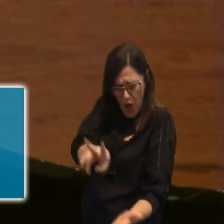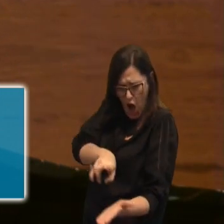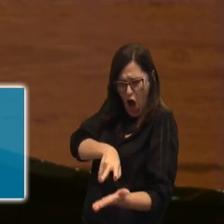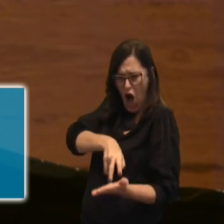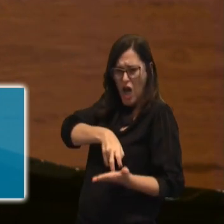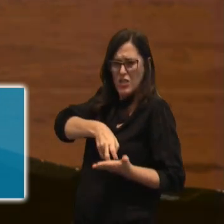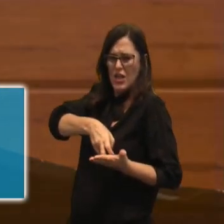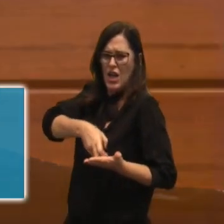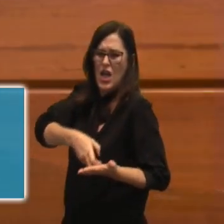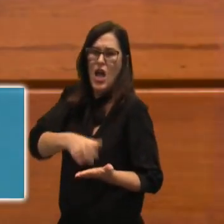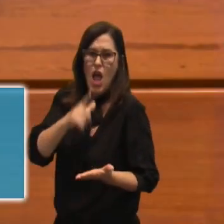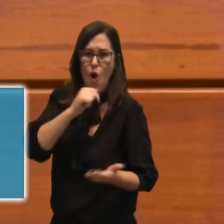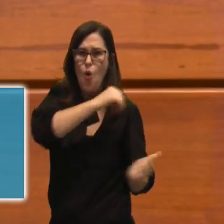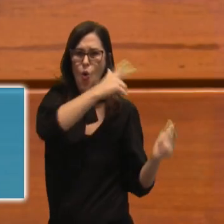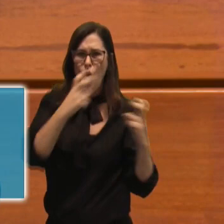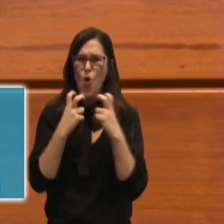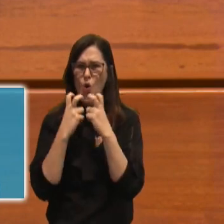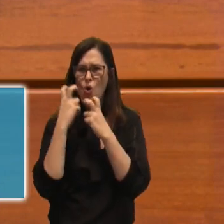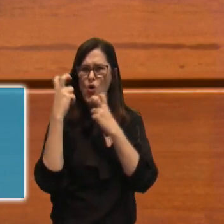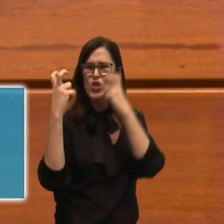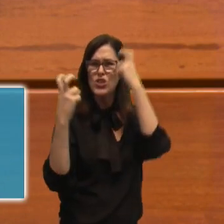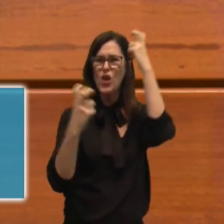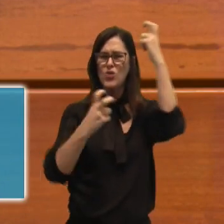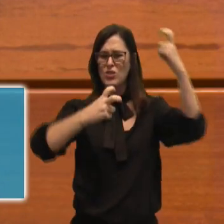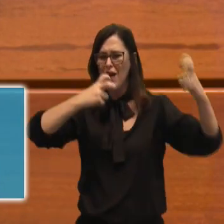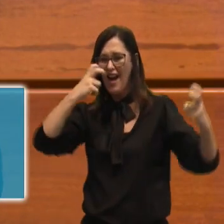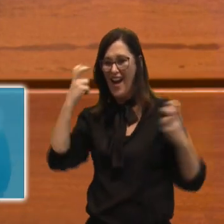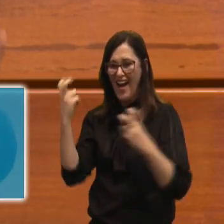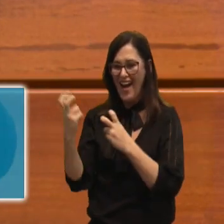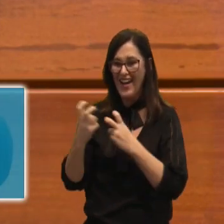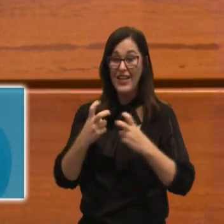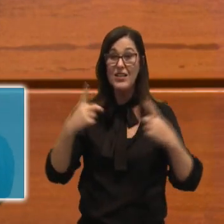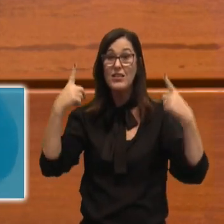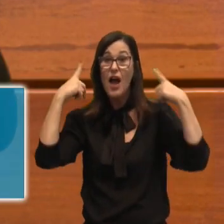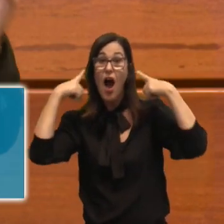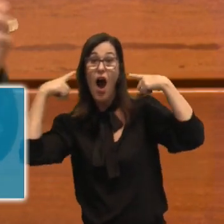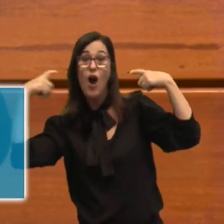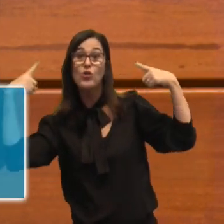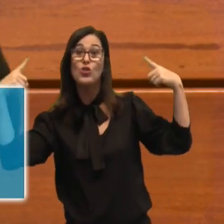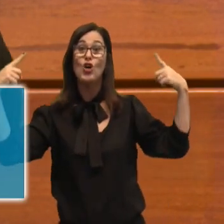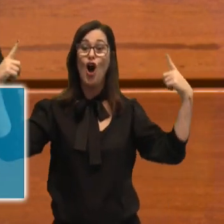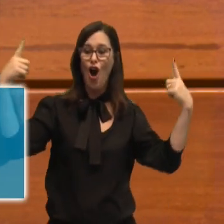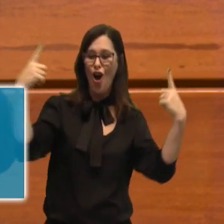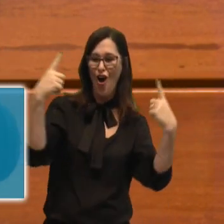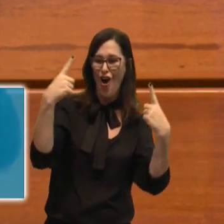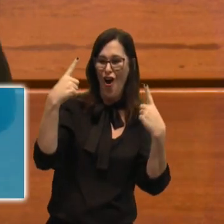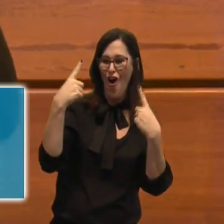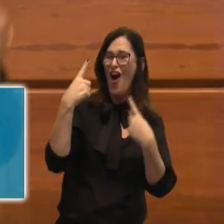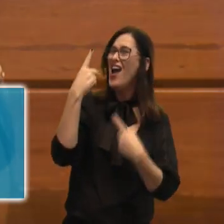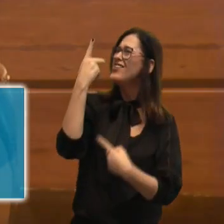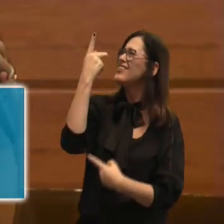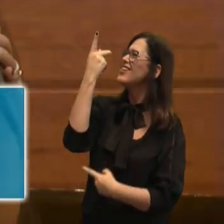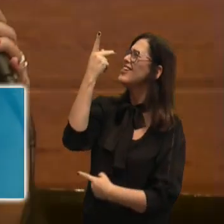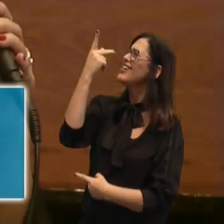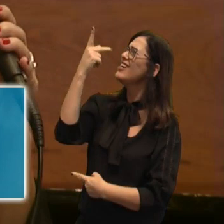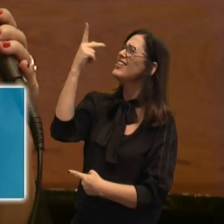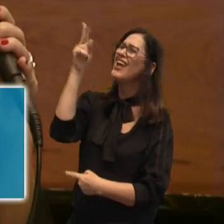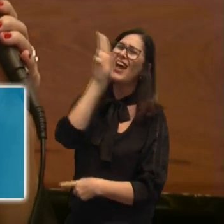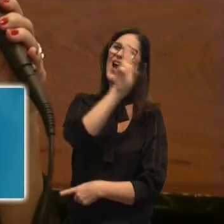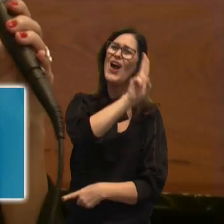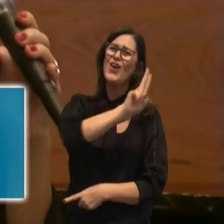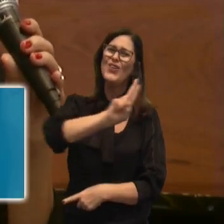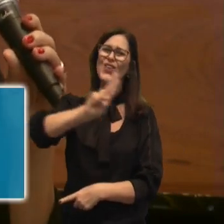se prostrem e rujam os mares ao som